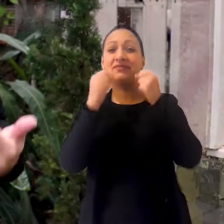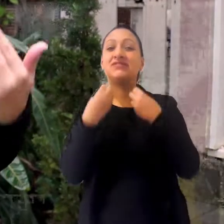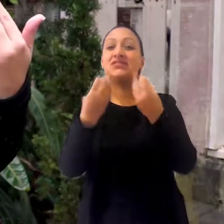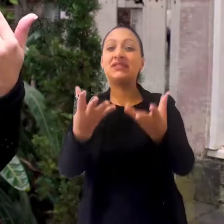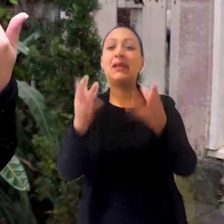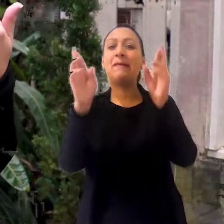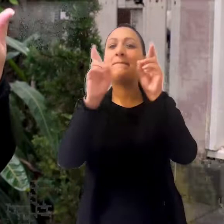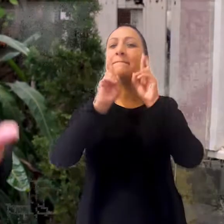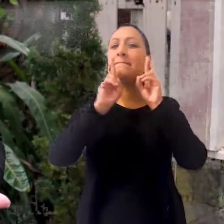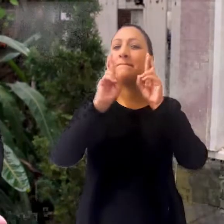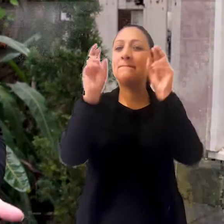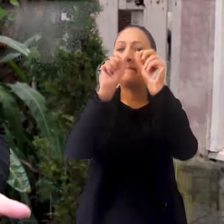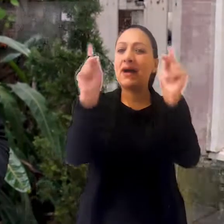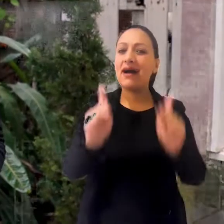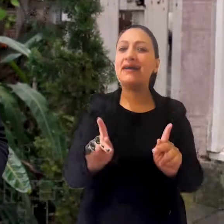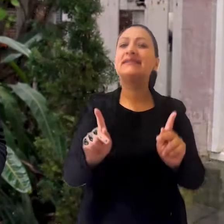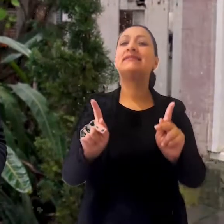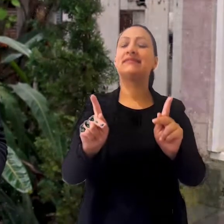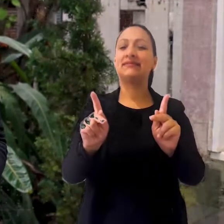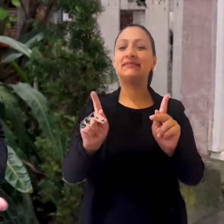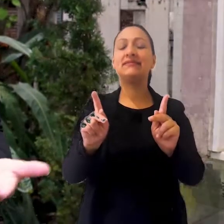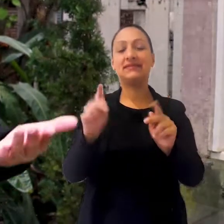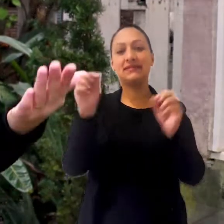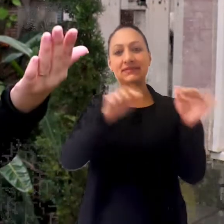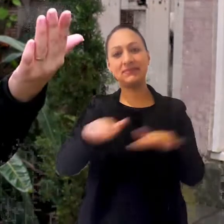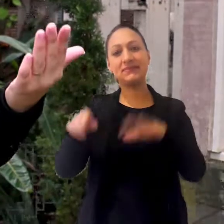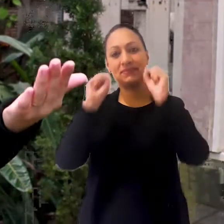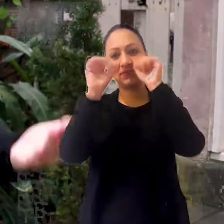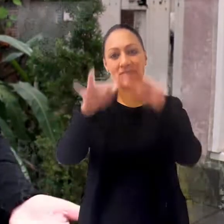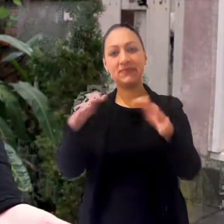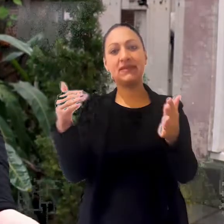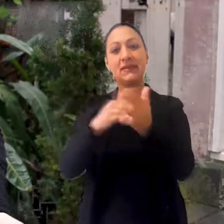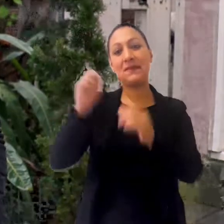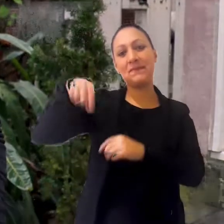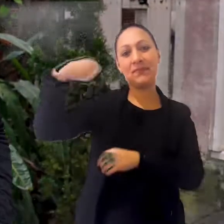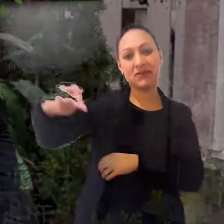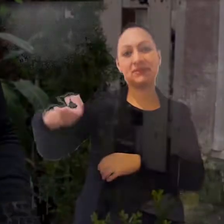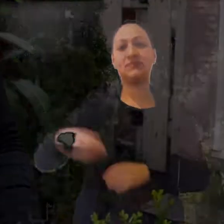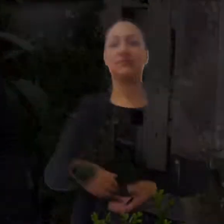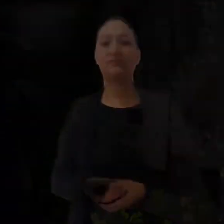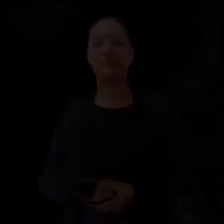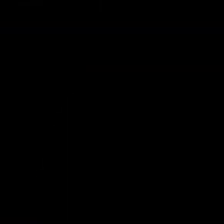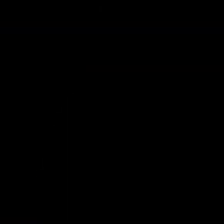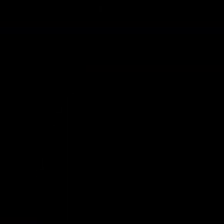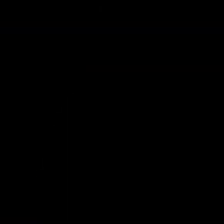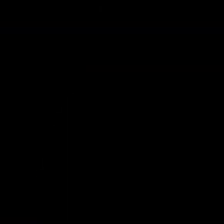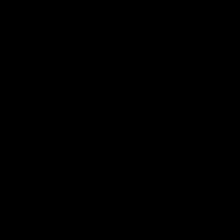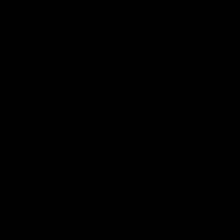coração e traga muita paz na tua vida. Uma semana abençoada e até a próxima.